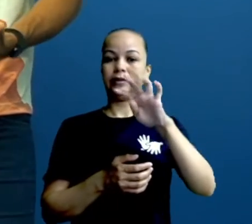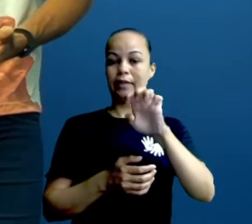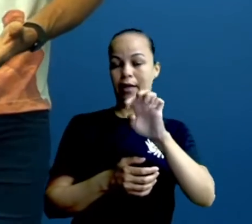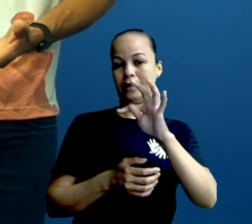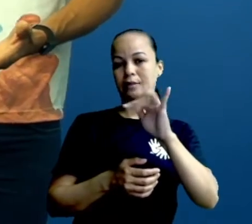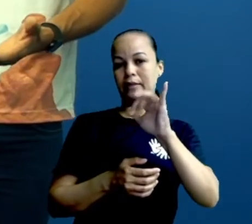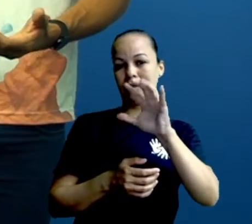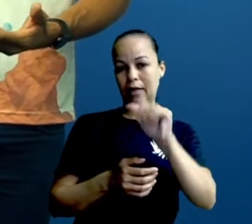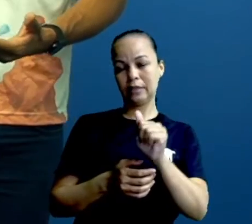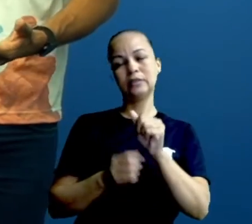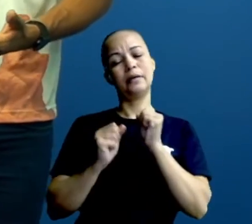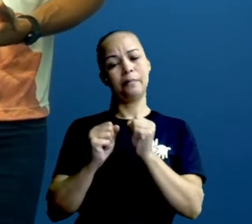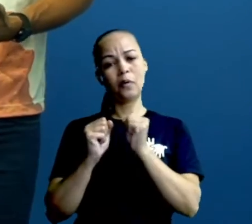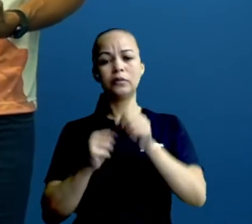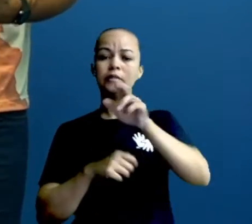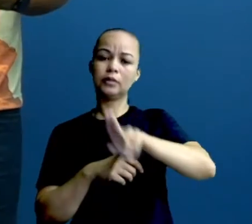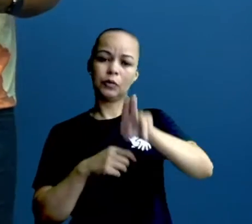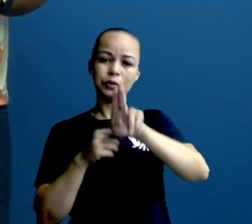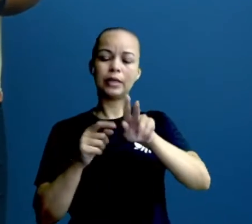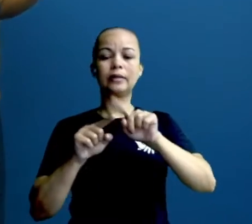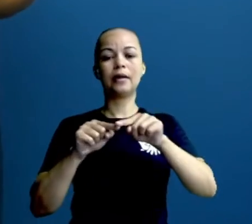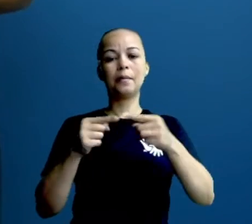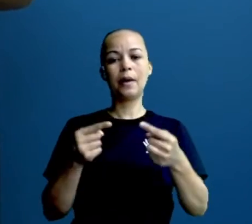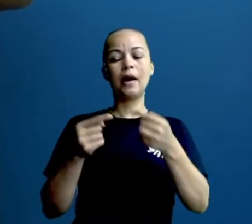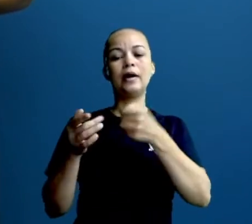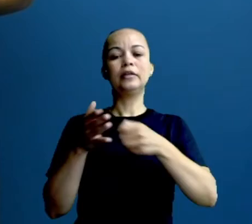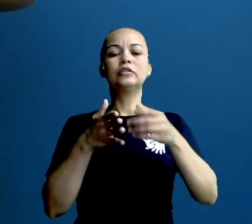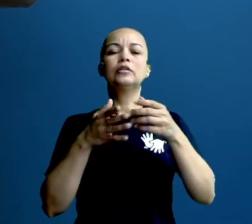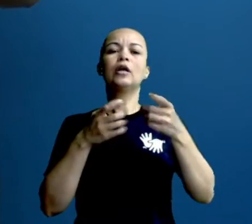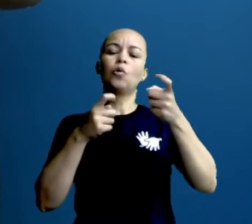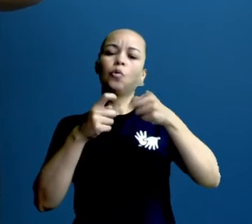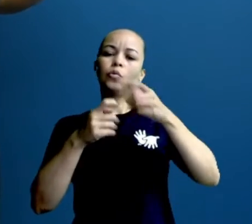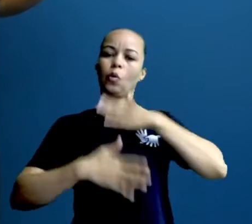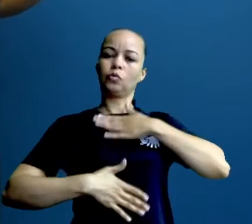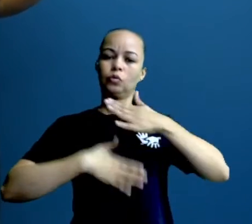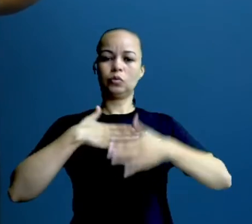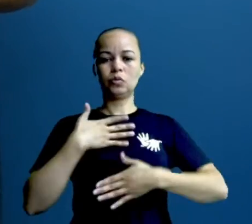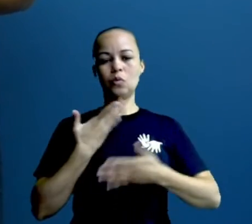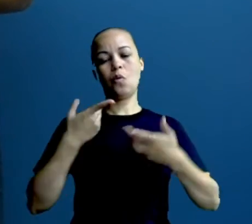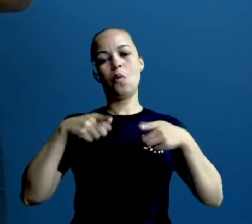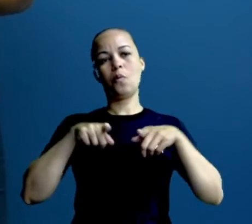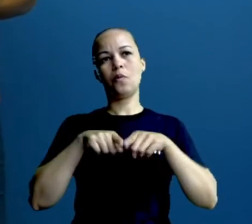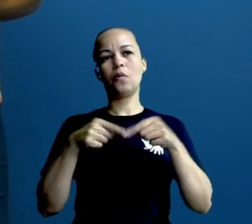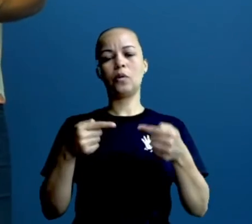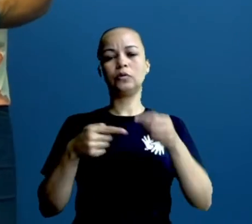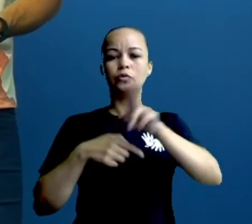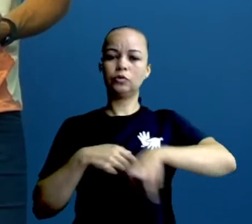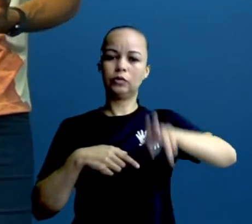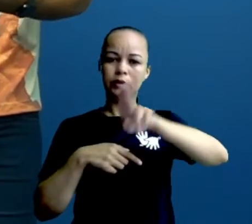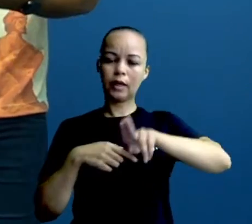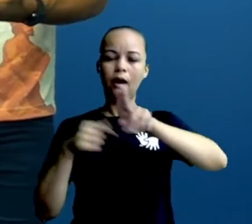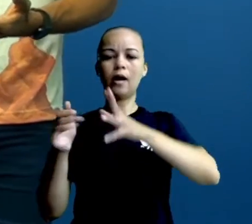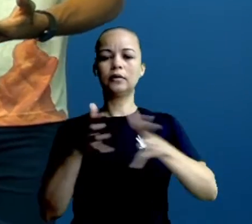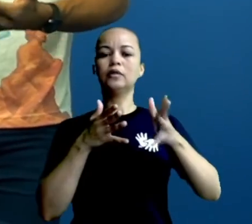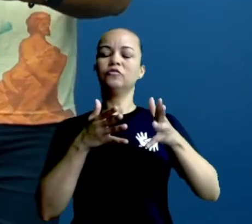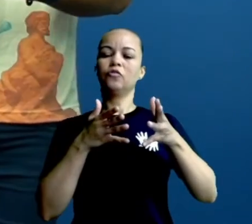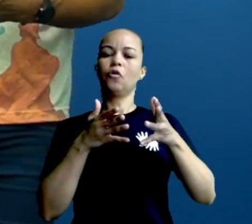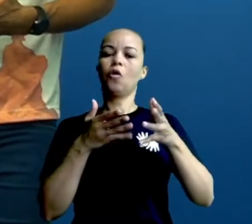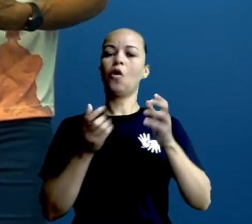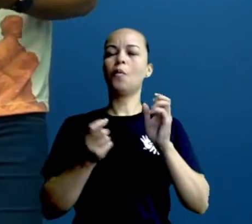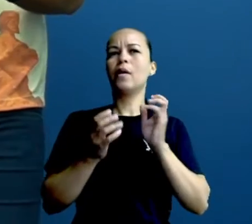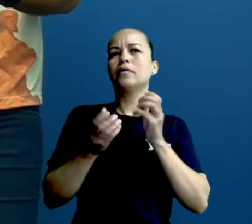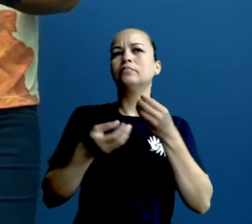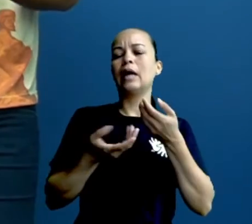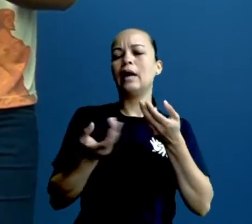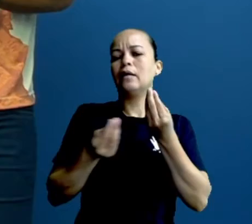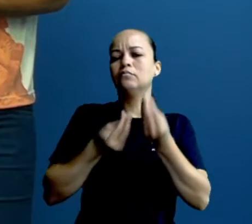permitidas serem utilizadas, porque elas vão estar sendo benéficas ao nosso organismo quando utilizadas de forma moderada e